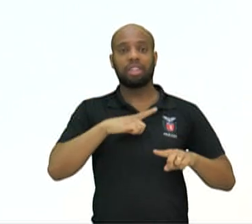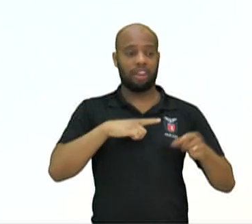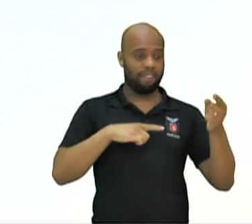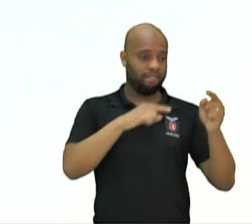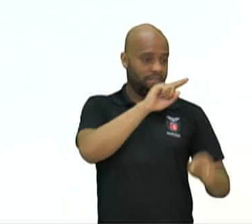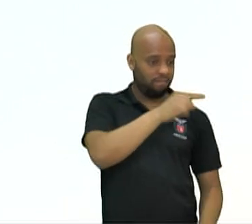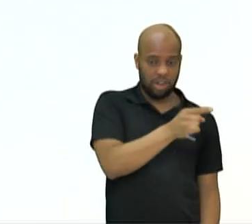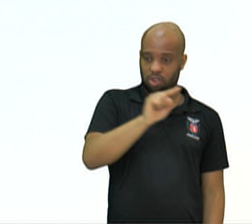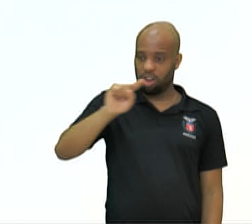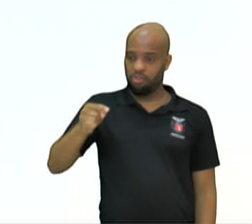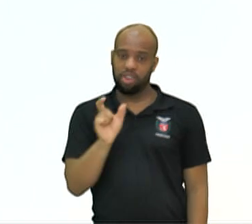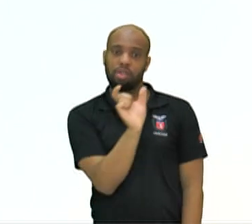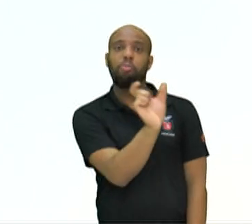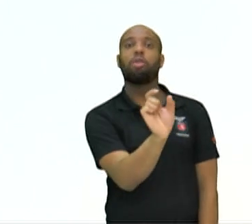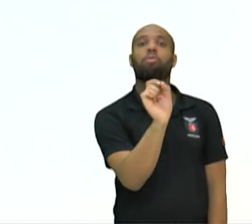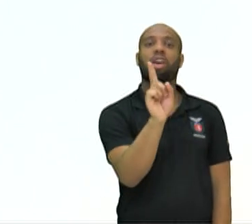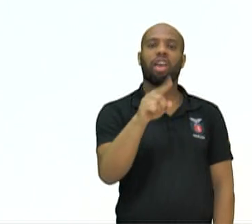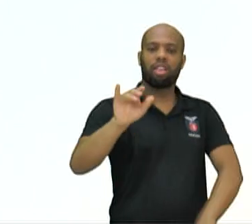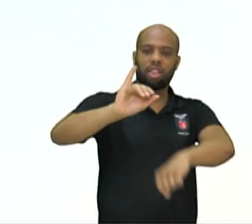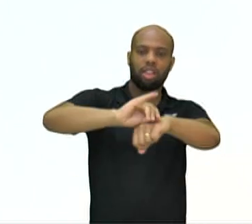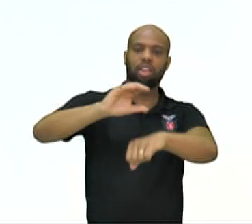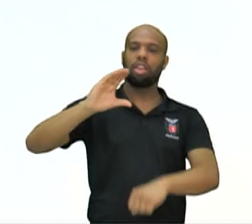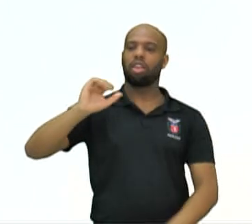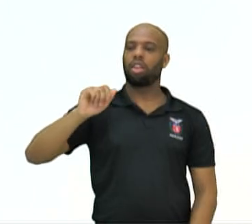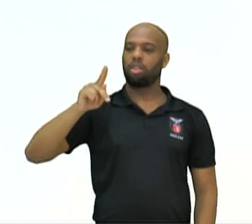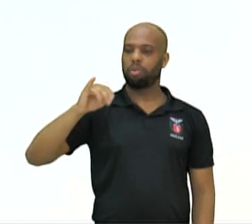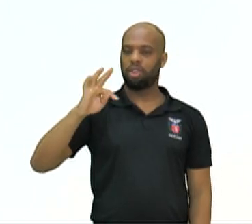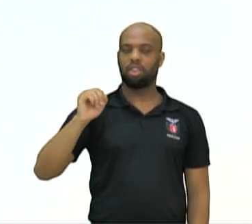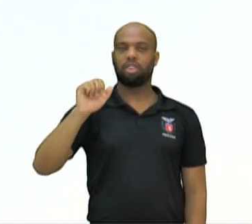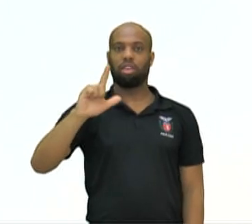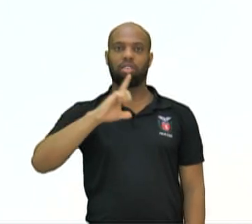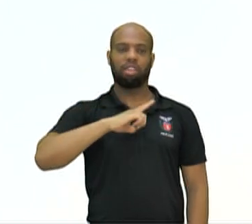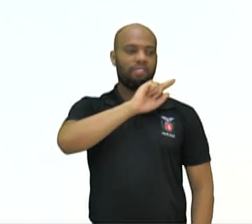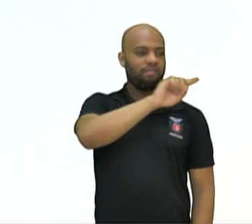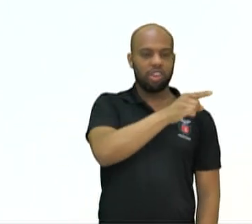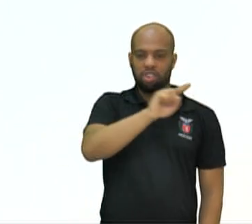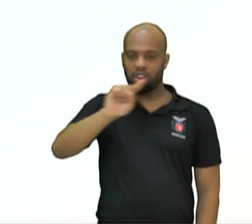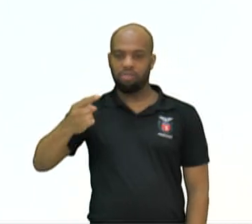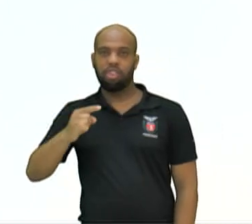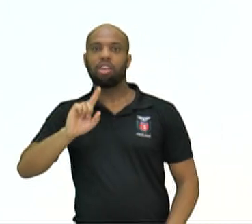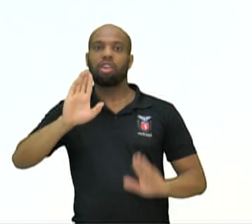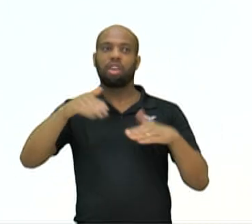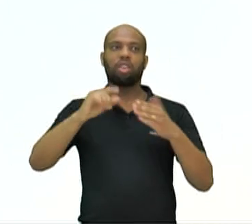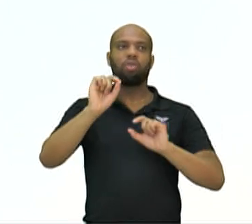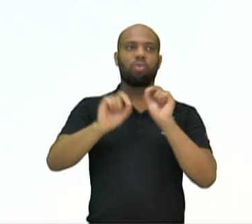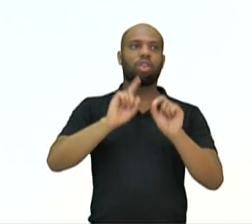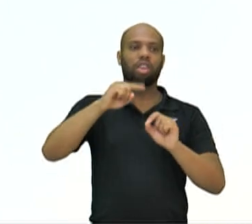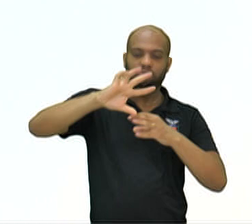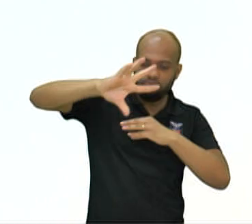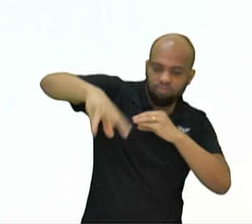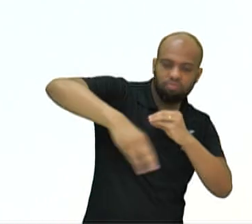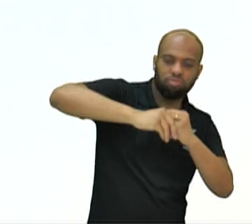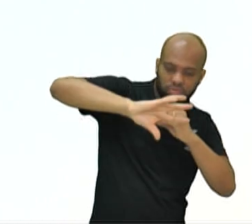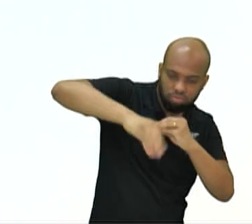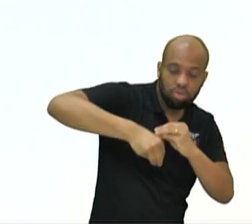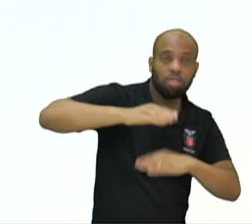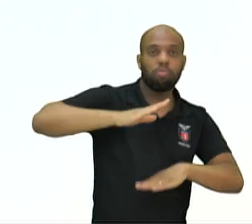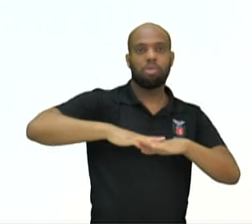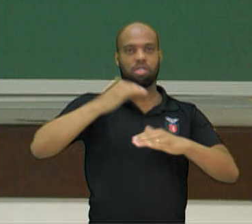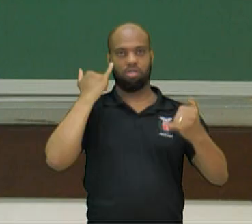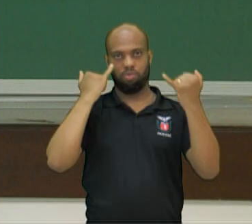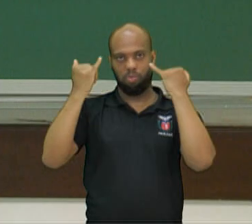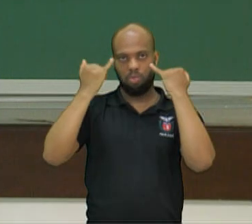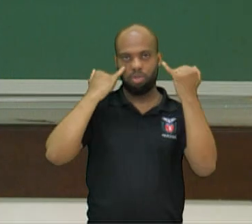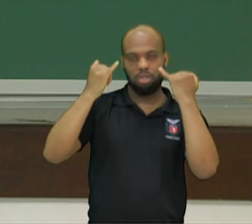vírgulas ali a palavra capital, está entre vírgulas, acrescentando mais informações